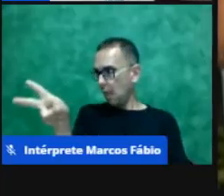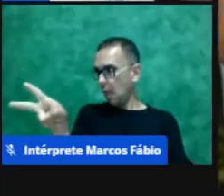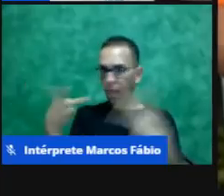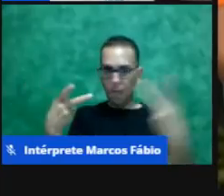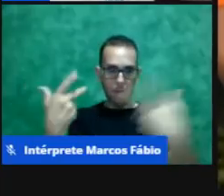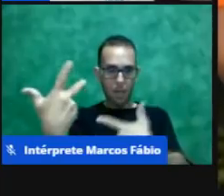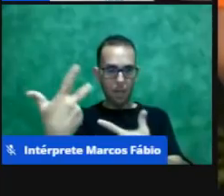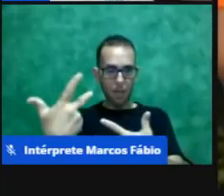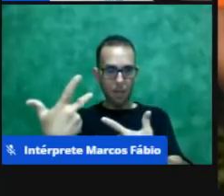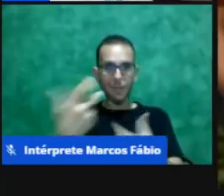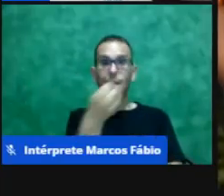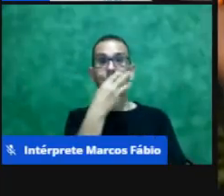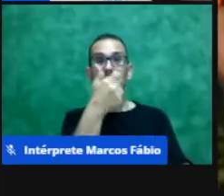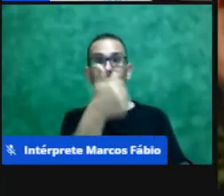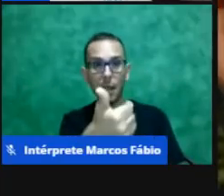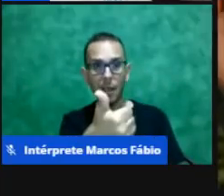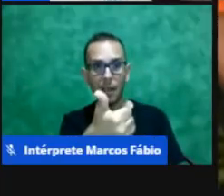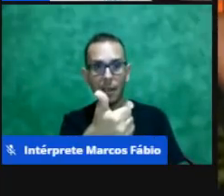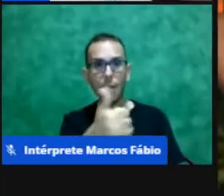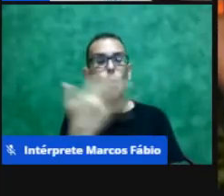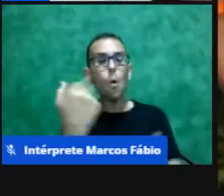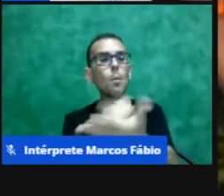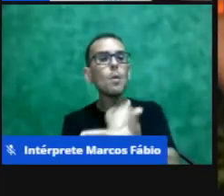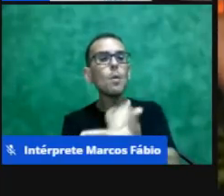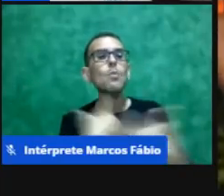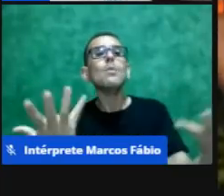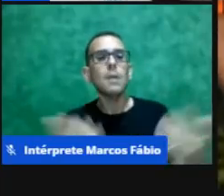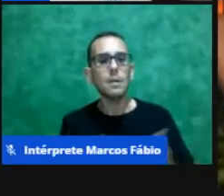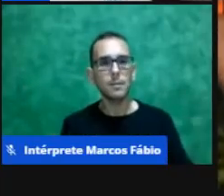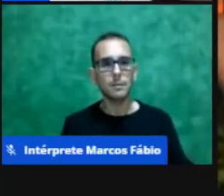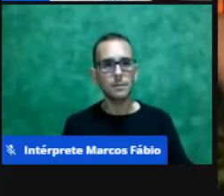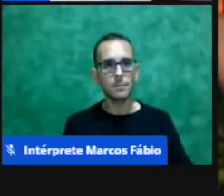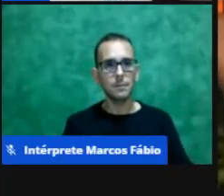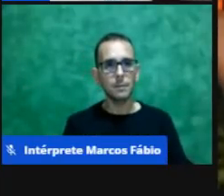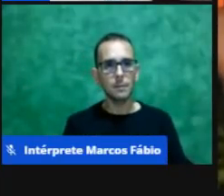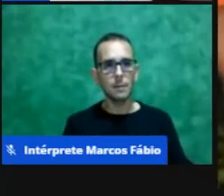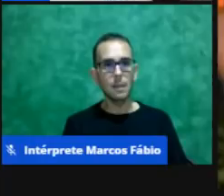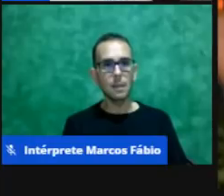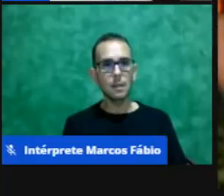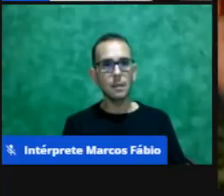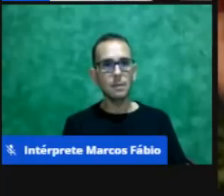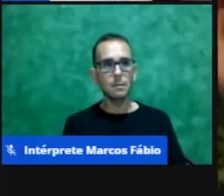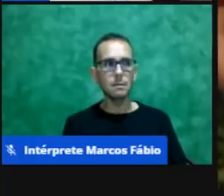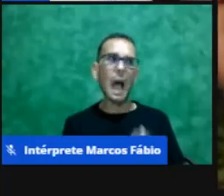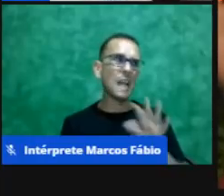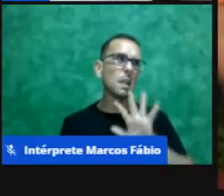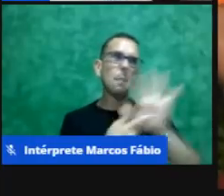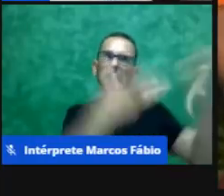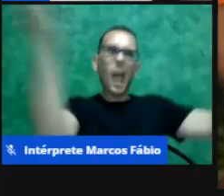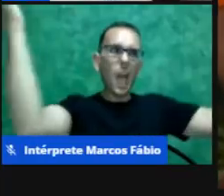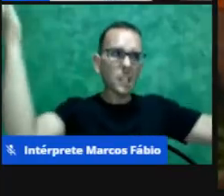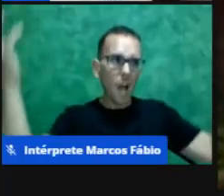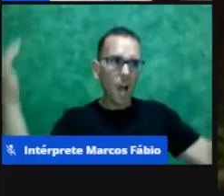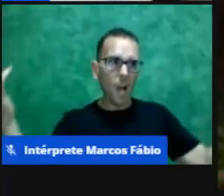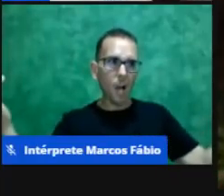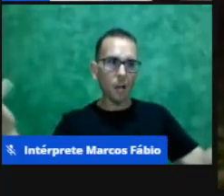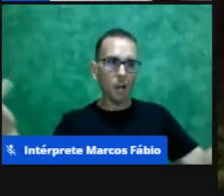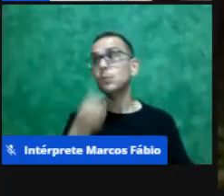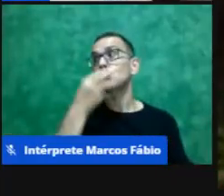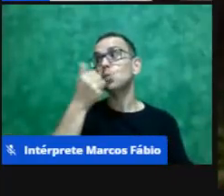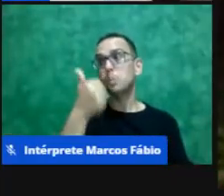aqui. Opa, tudo bem? Qual que é a pergunta mesmo? Se apresenta, mané! Tá